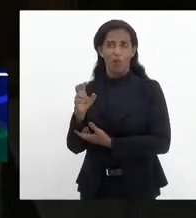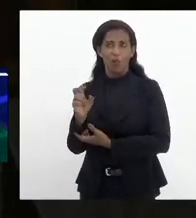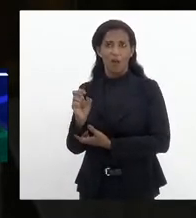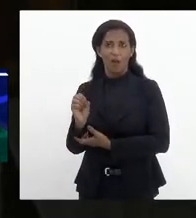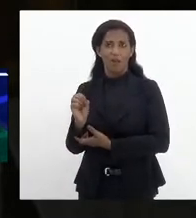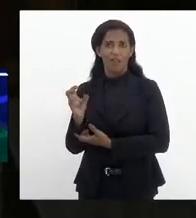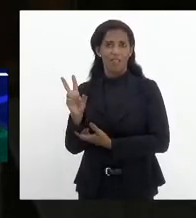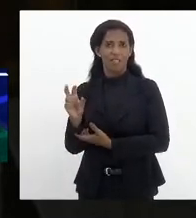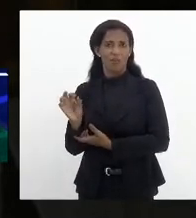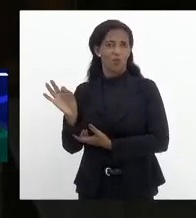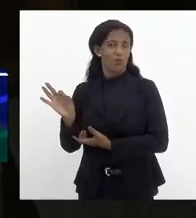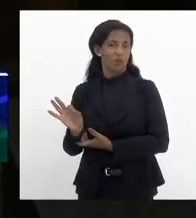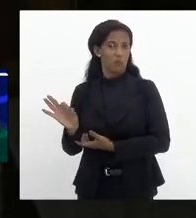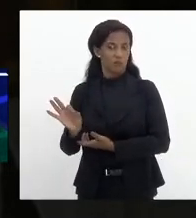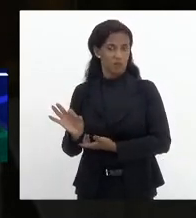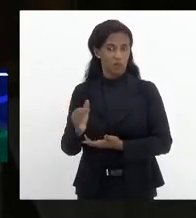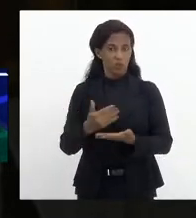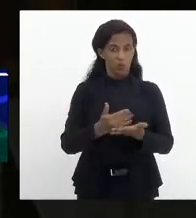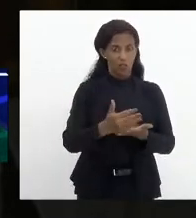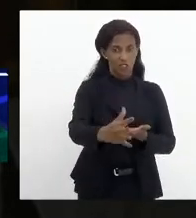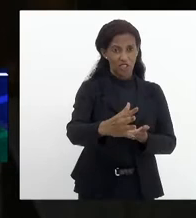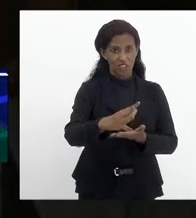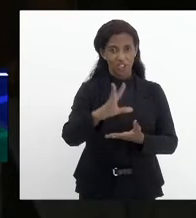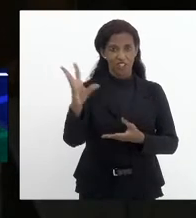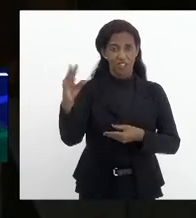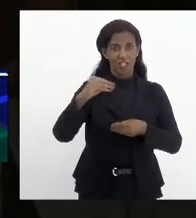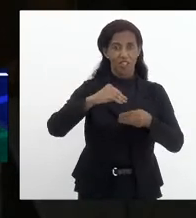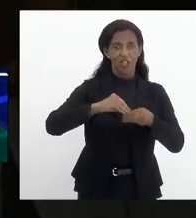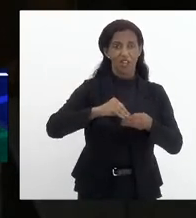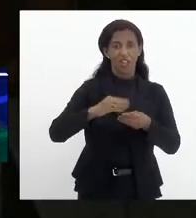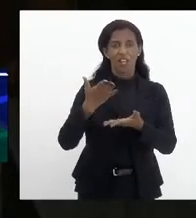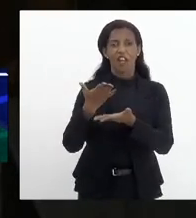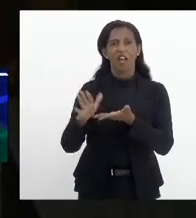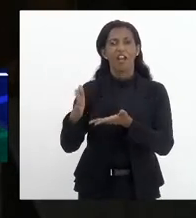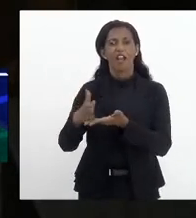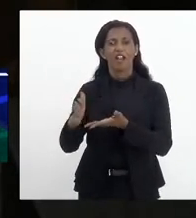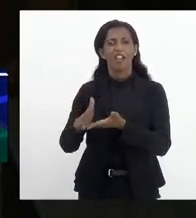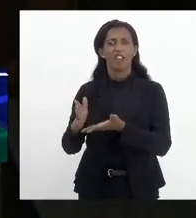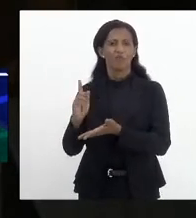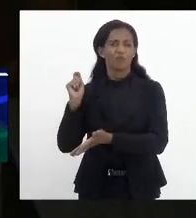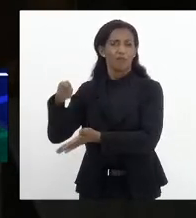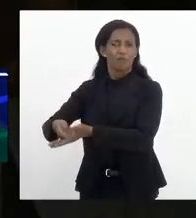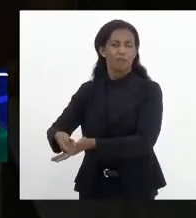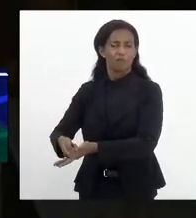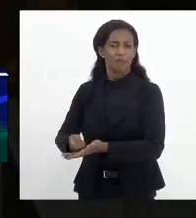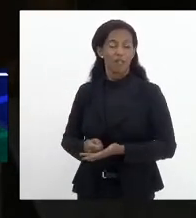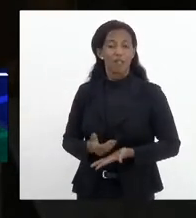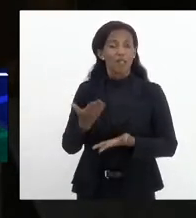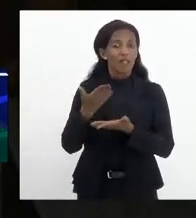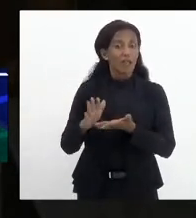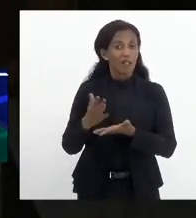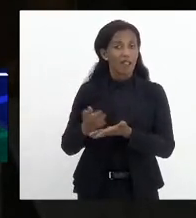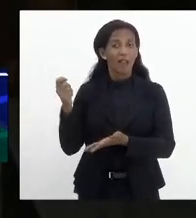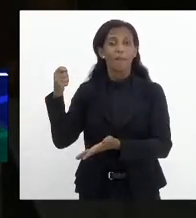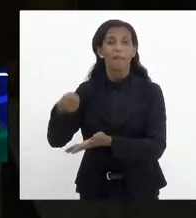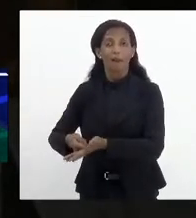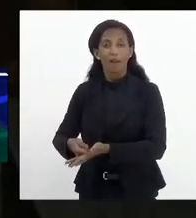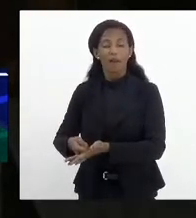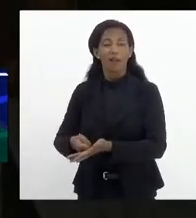Porque o restante era incluído em restos a pagar. E o restos a pagar só